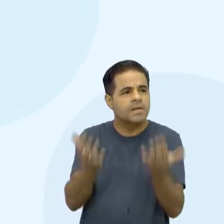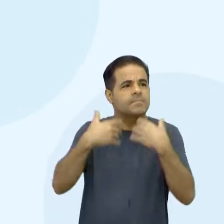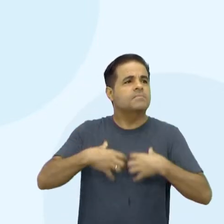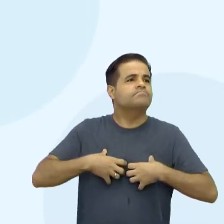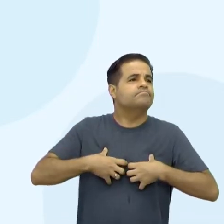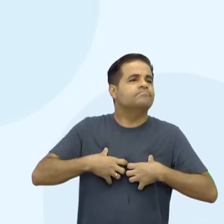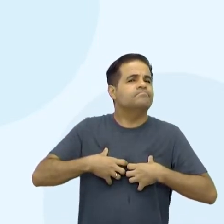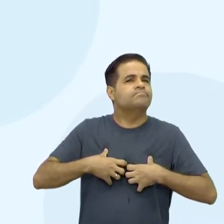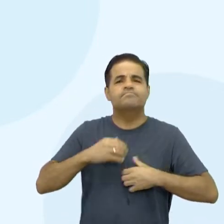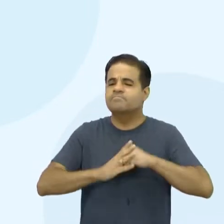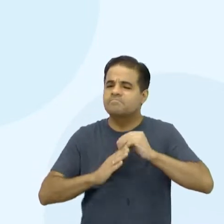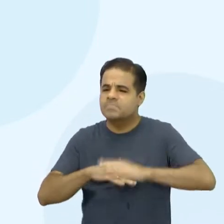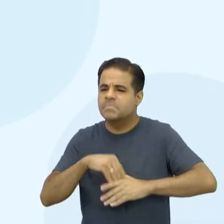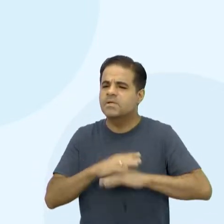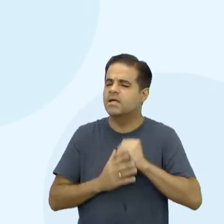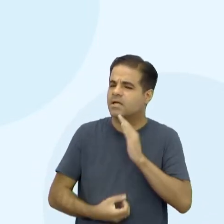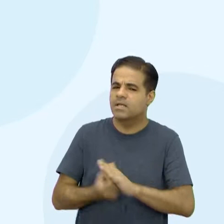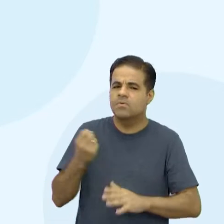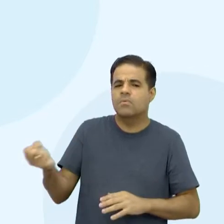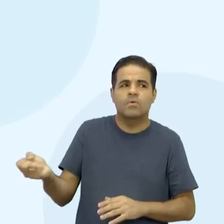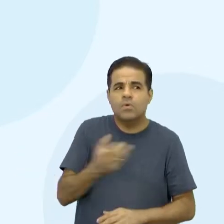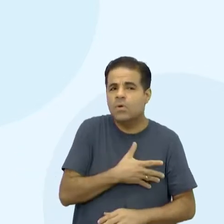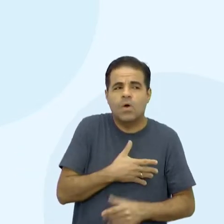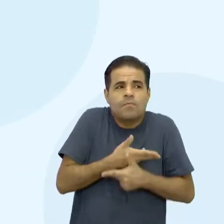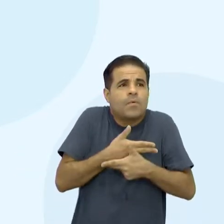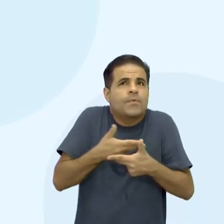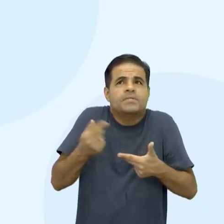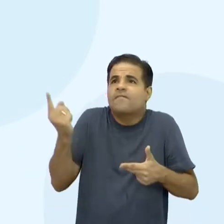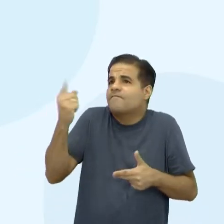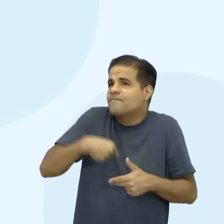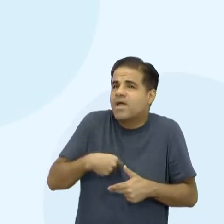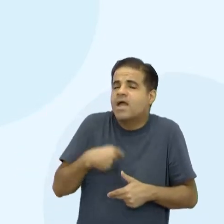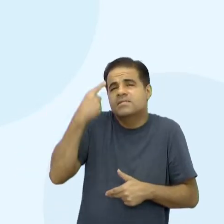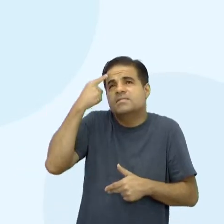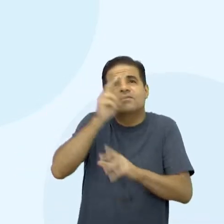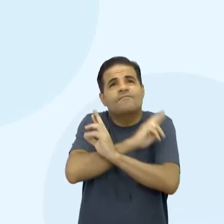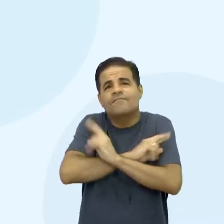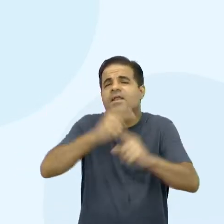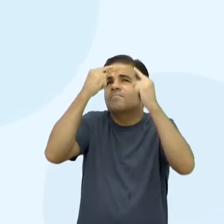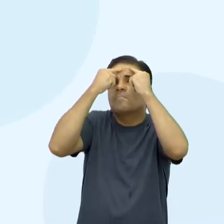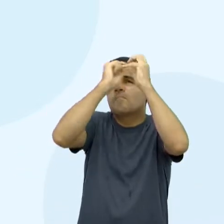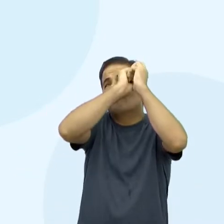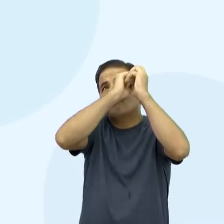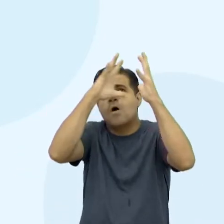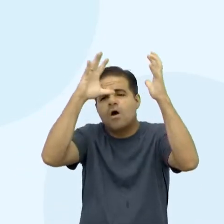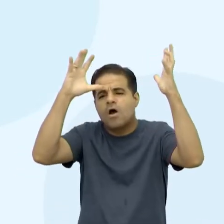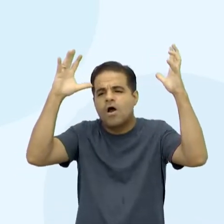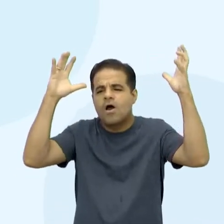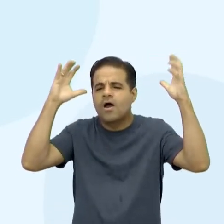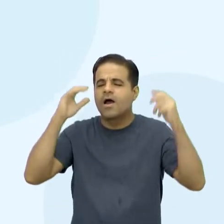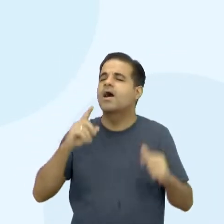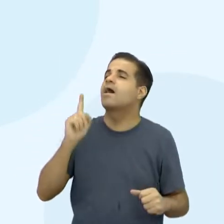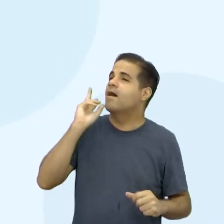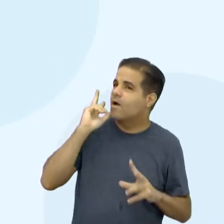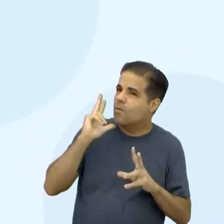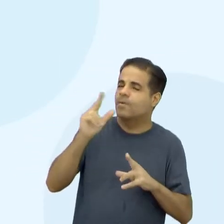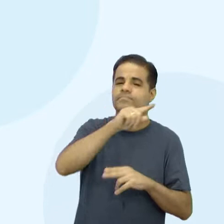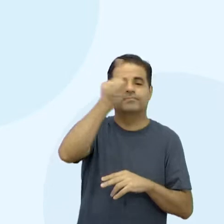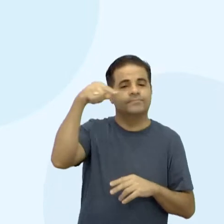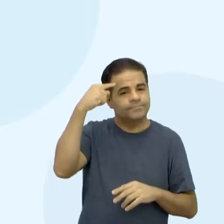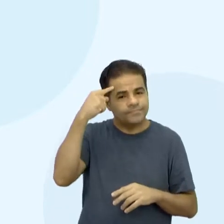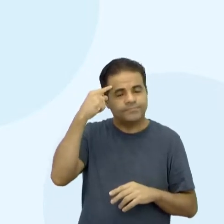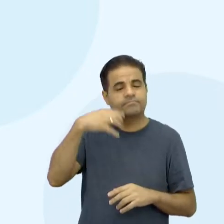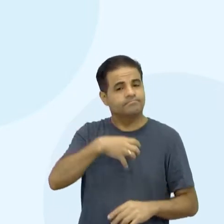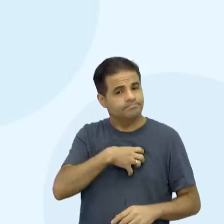gente cria algo novo e vem alguma coisa diferente na nossa cabeça. E é exatamente o que a gente tem aí como